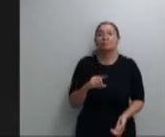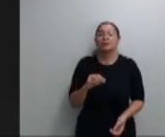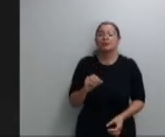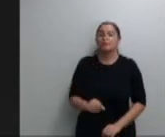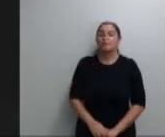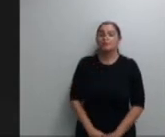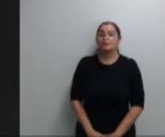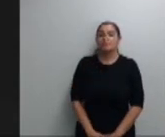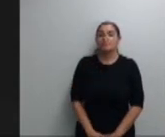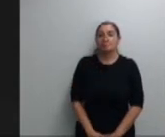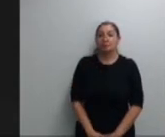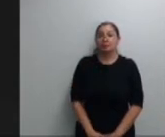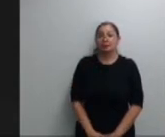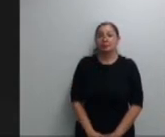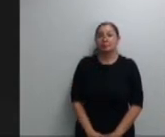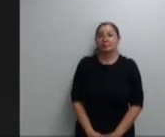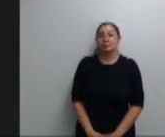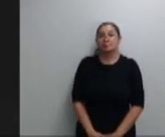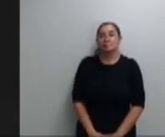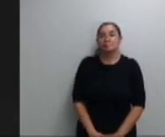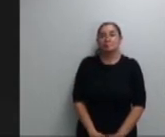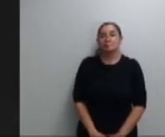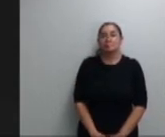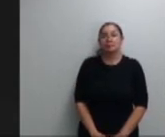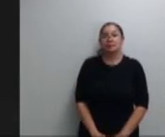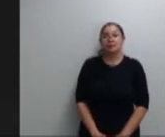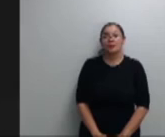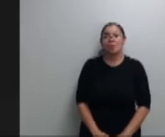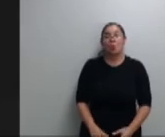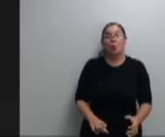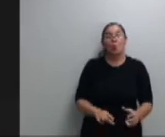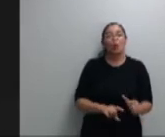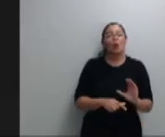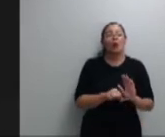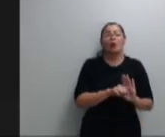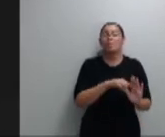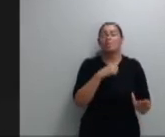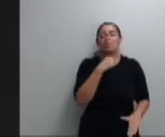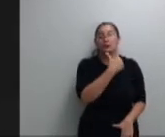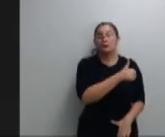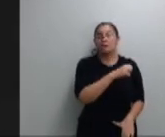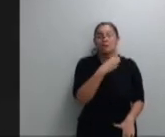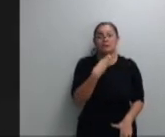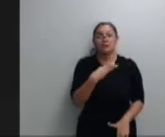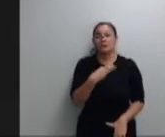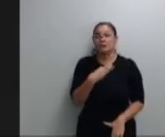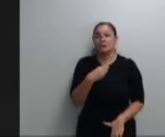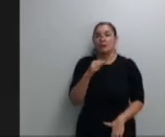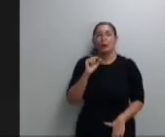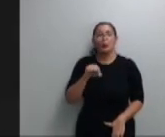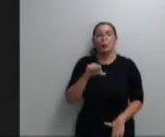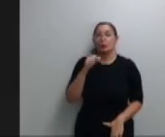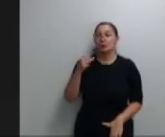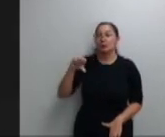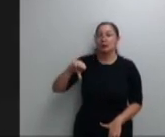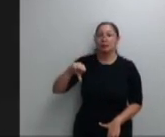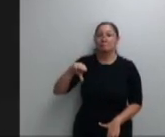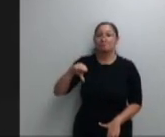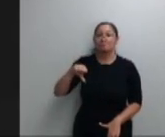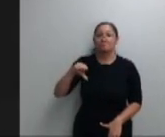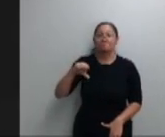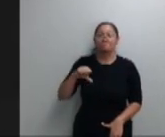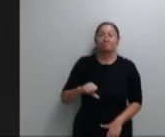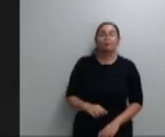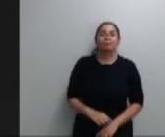aí eu coloco aqui os itens 13.9.1.13 demais informações sobre a sexta etapa avaliação de